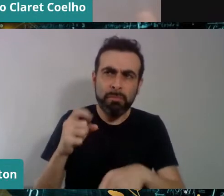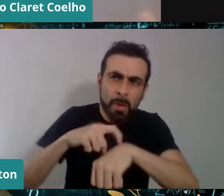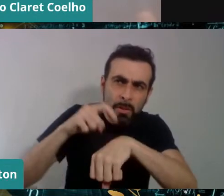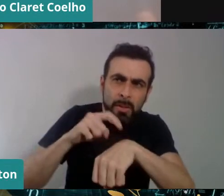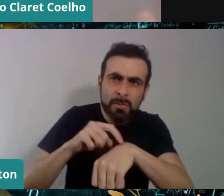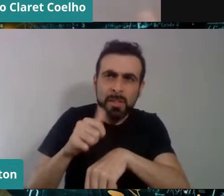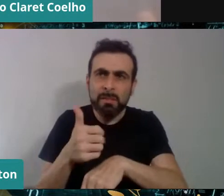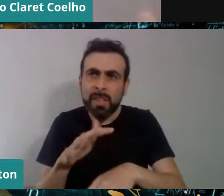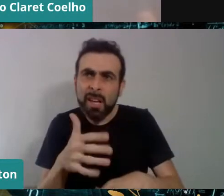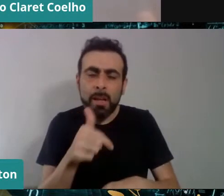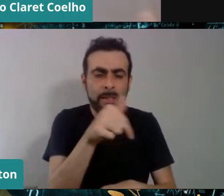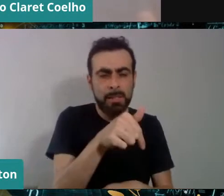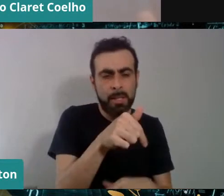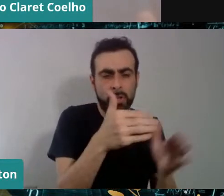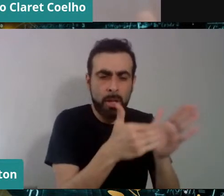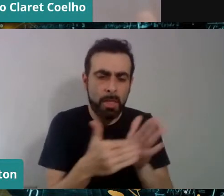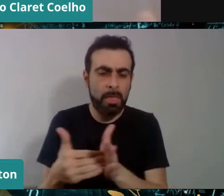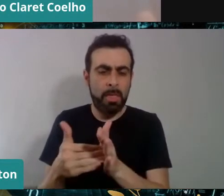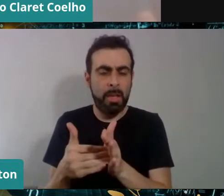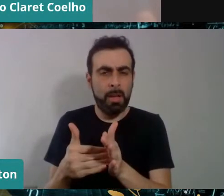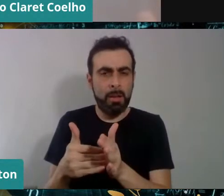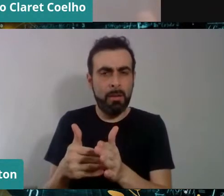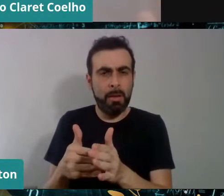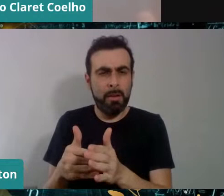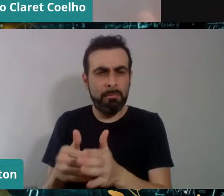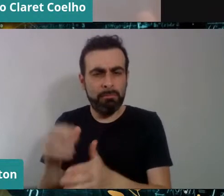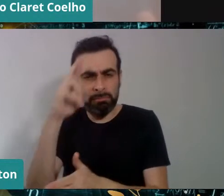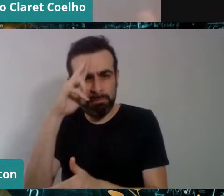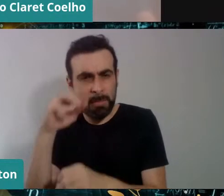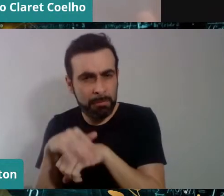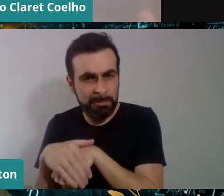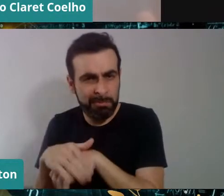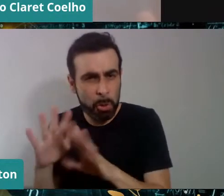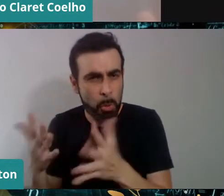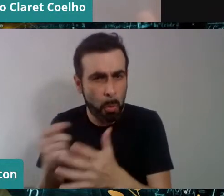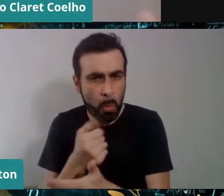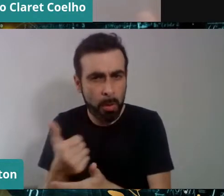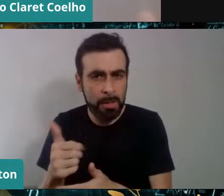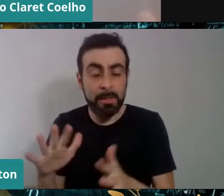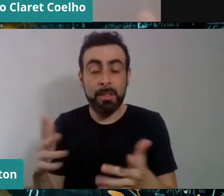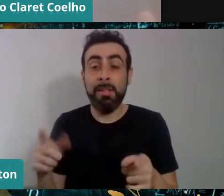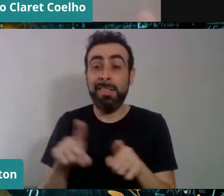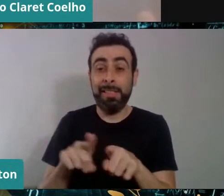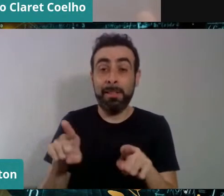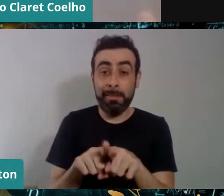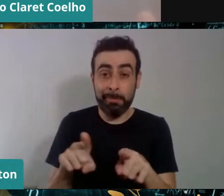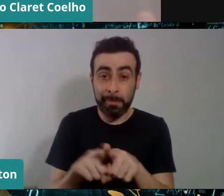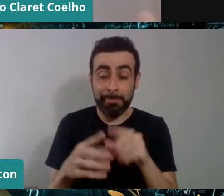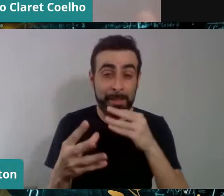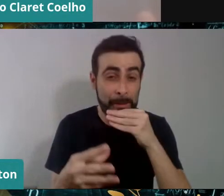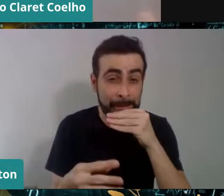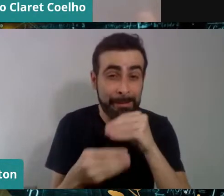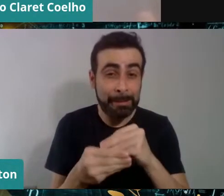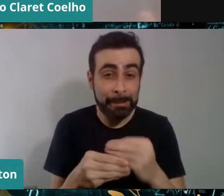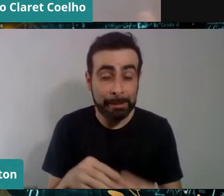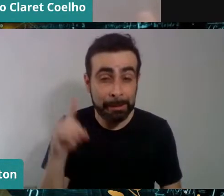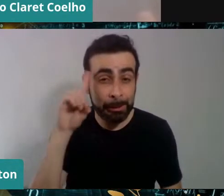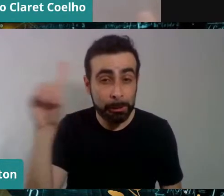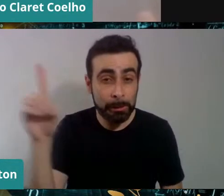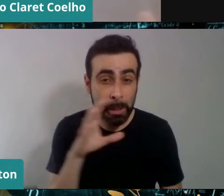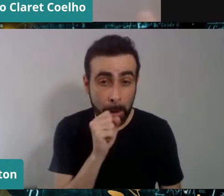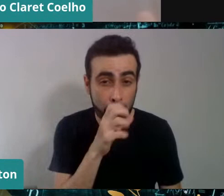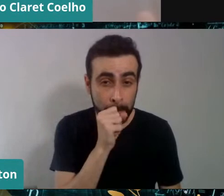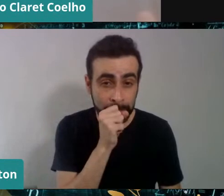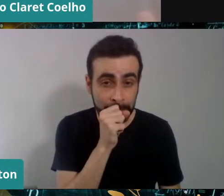meia-noite. E às vezes tinha aula aos sábados também, que eram 6 aulas, né? Por noite. E